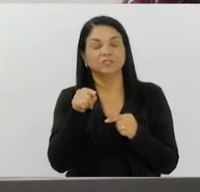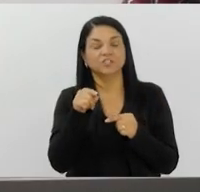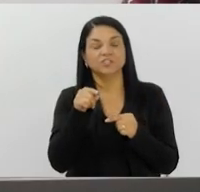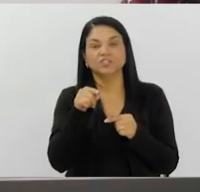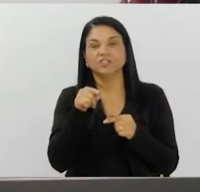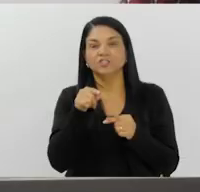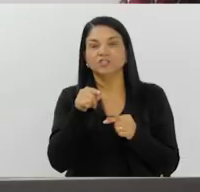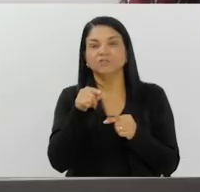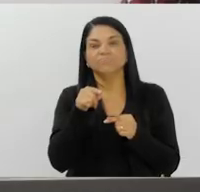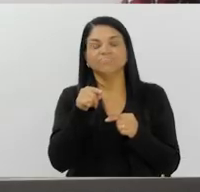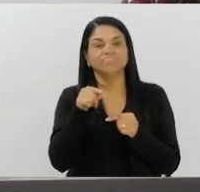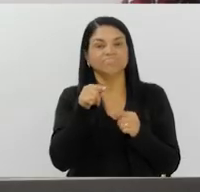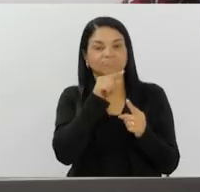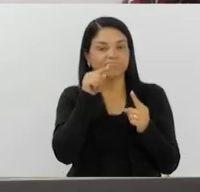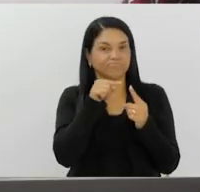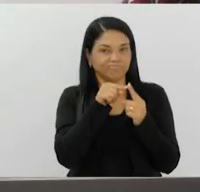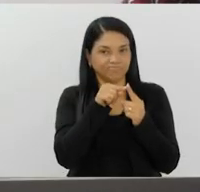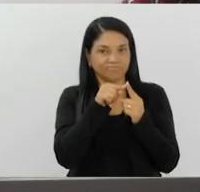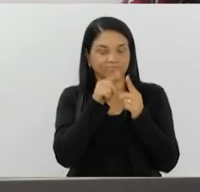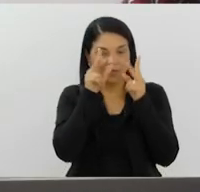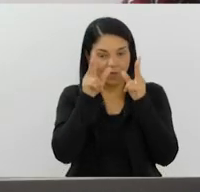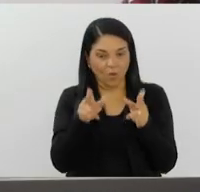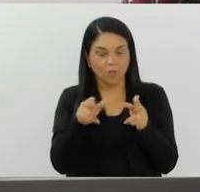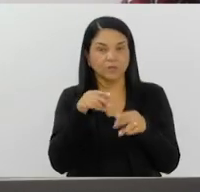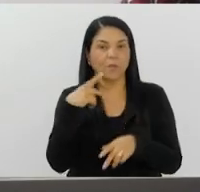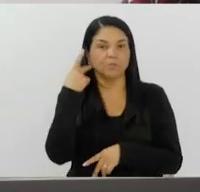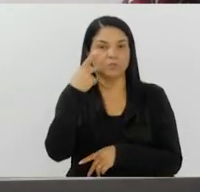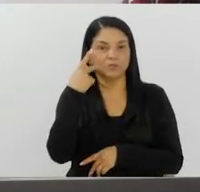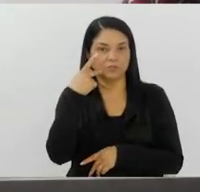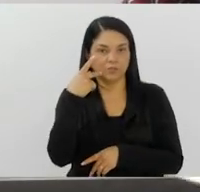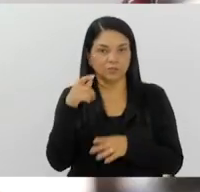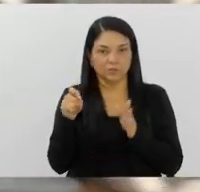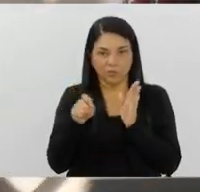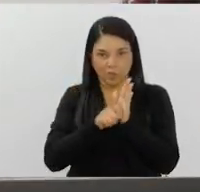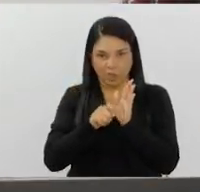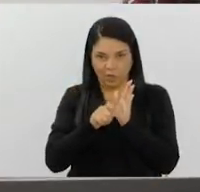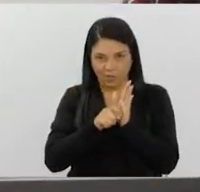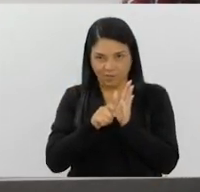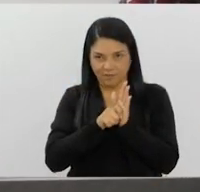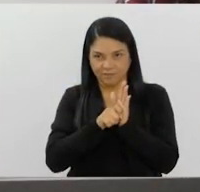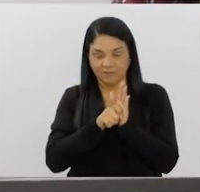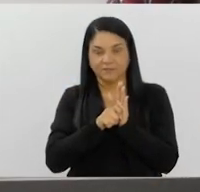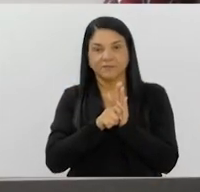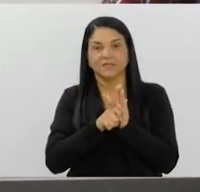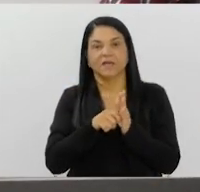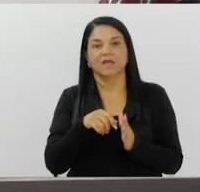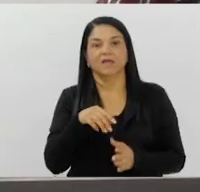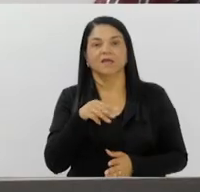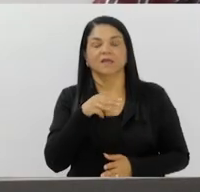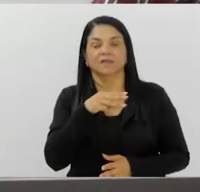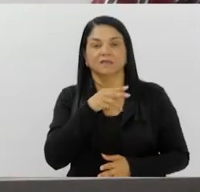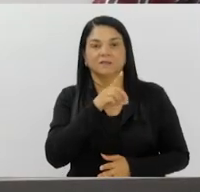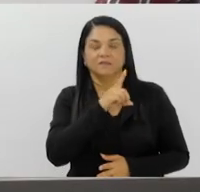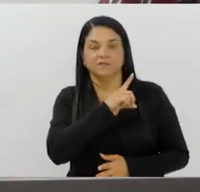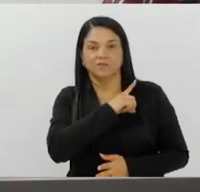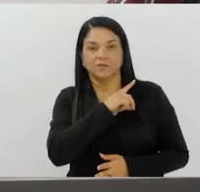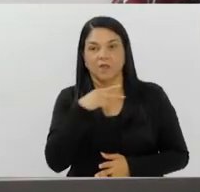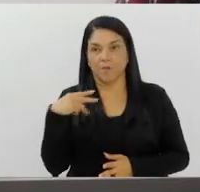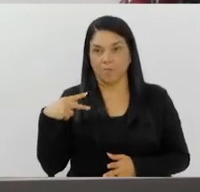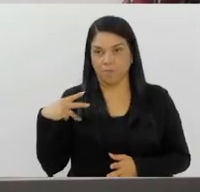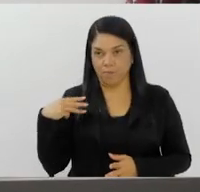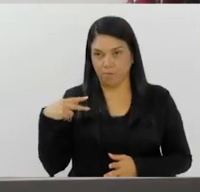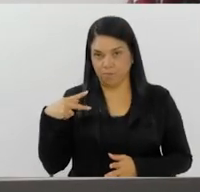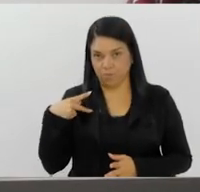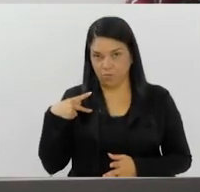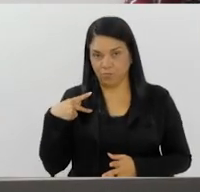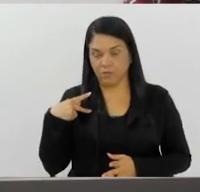levantou a questão da política de drogas a Defensoria Pública do Rio de Janeiro eu outro dia